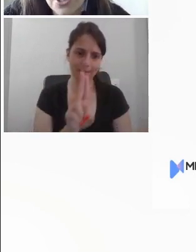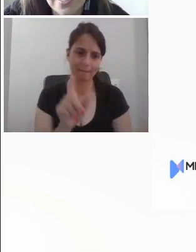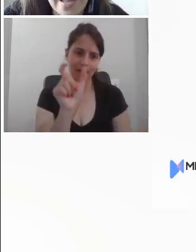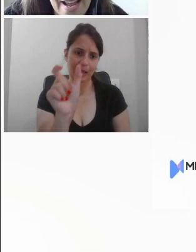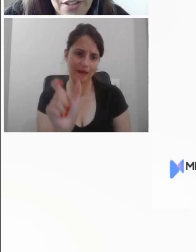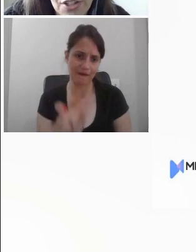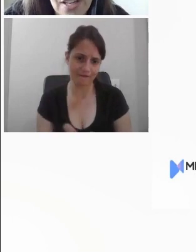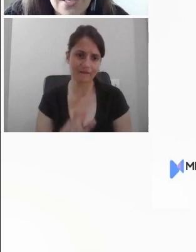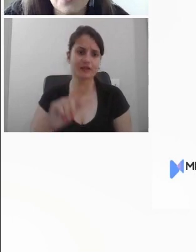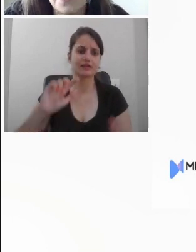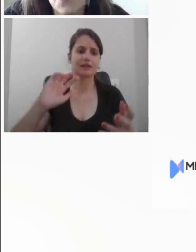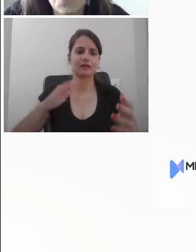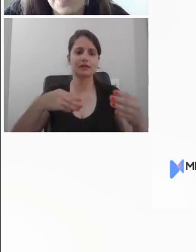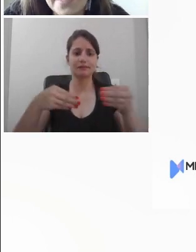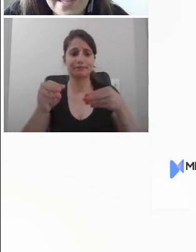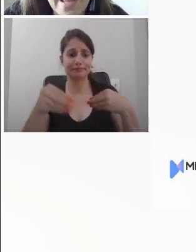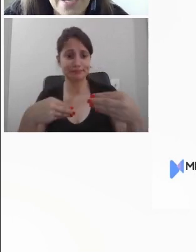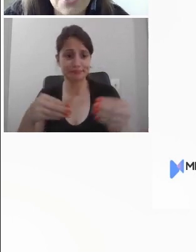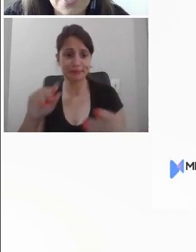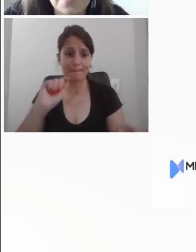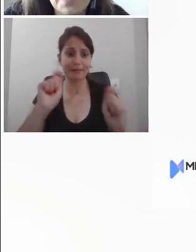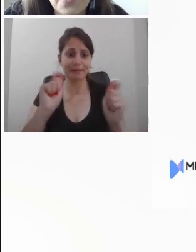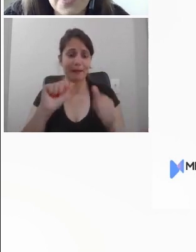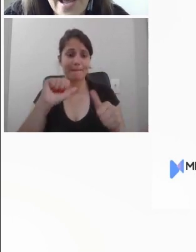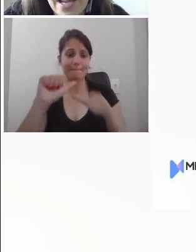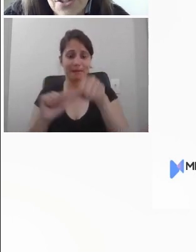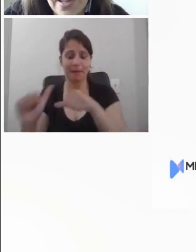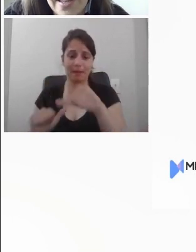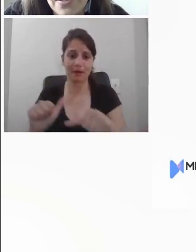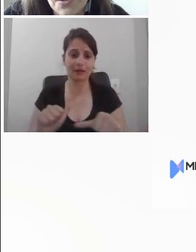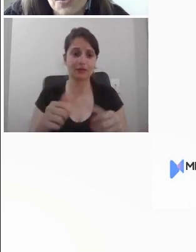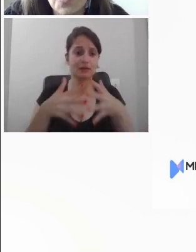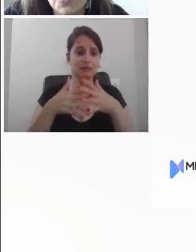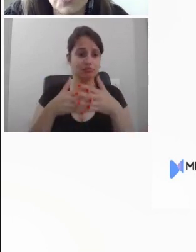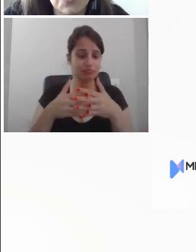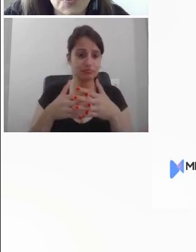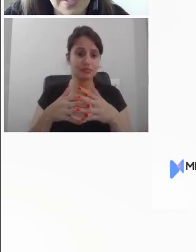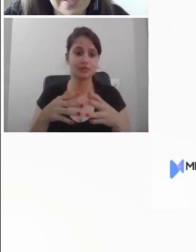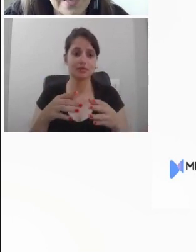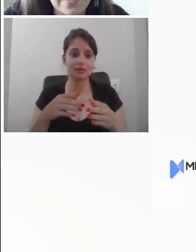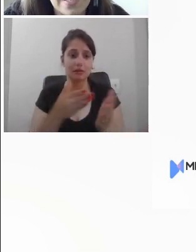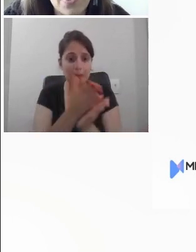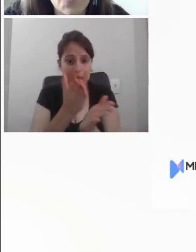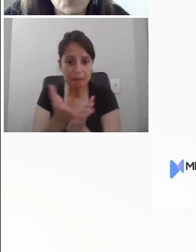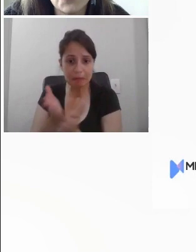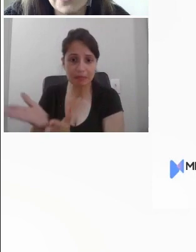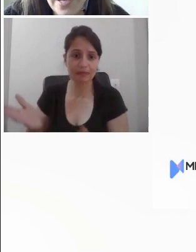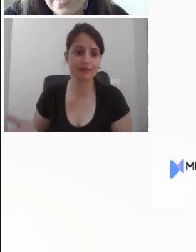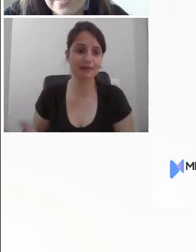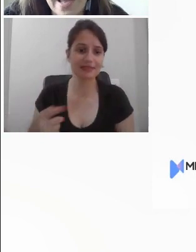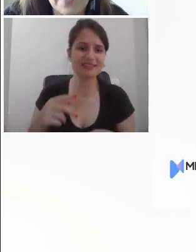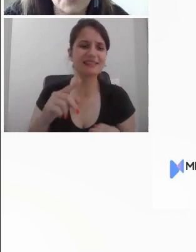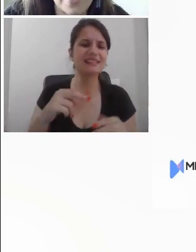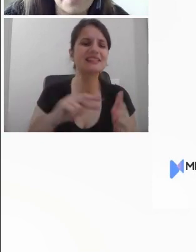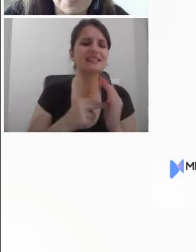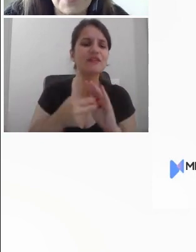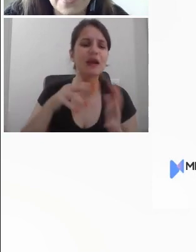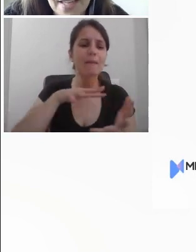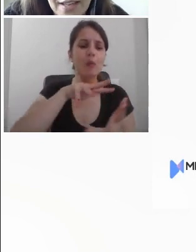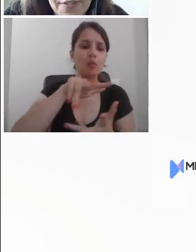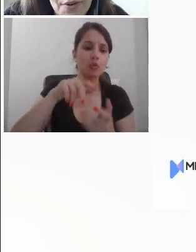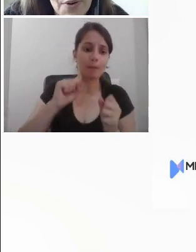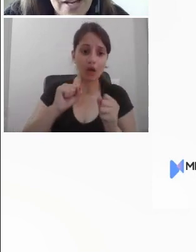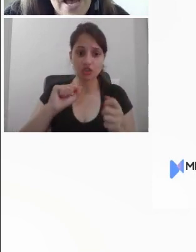a volatilidade sobre a complexidade e ambiguidade né do do mundo vula né o mundo tá instável tá